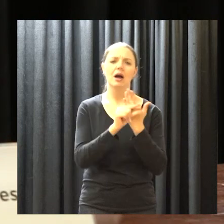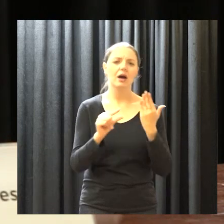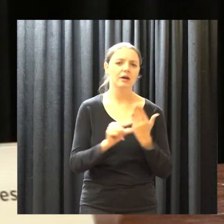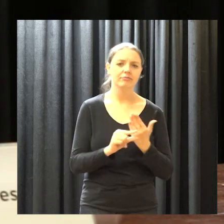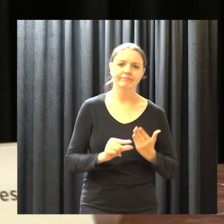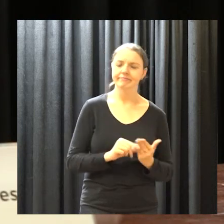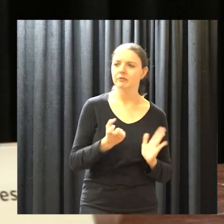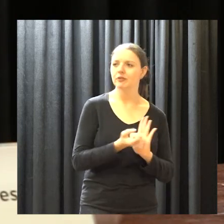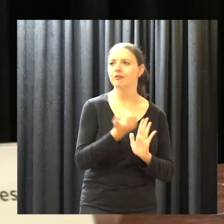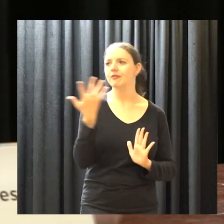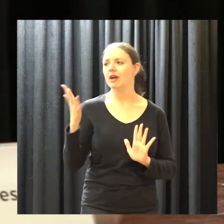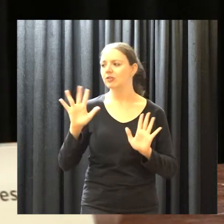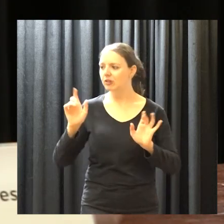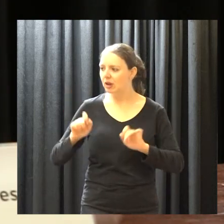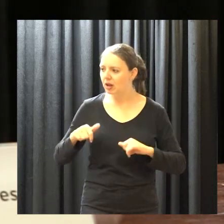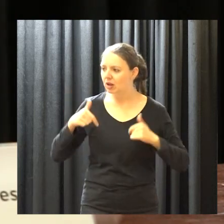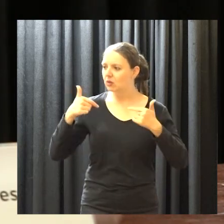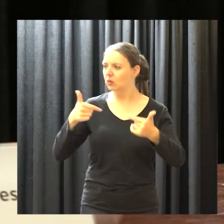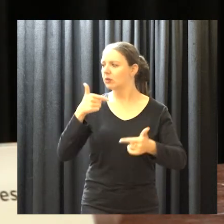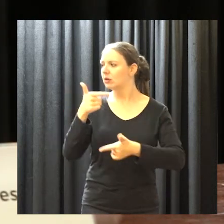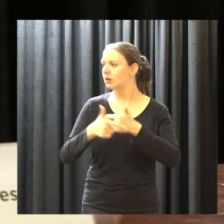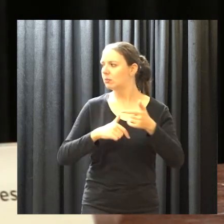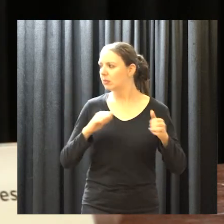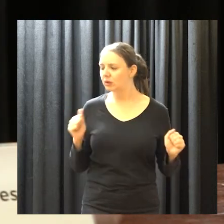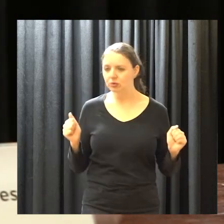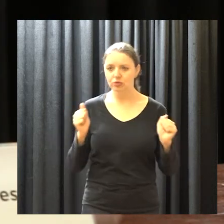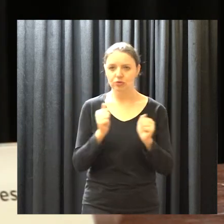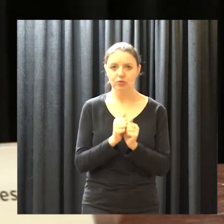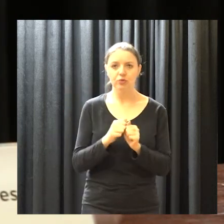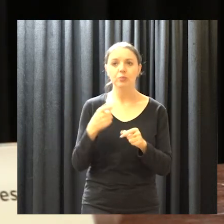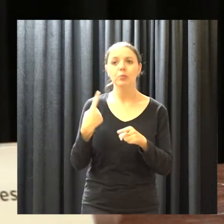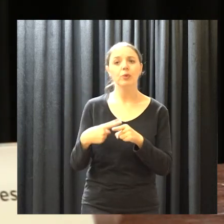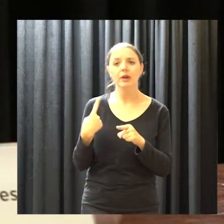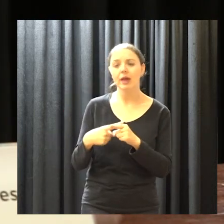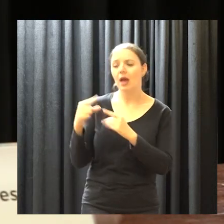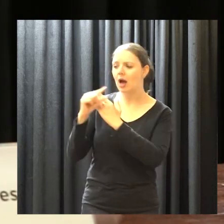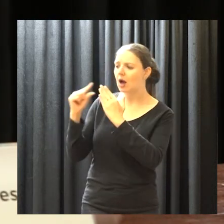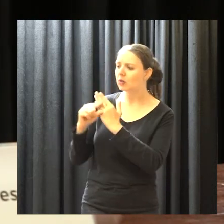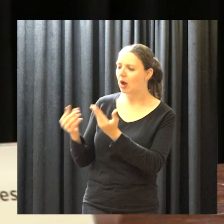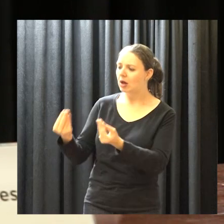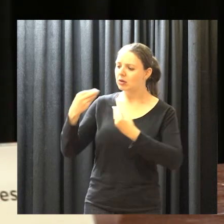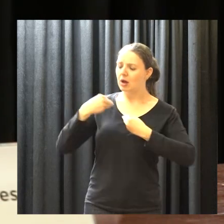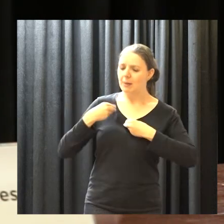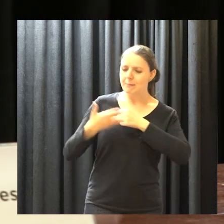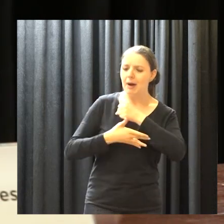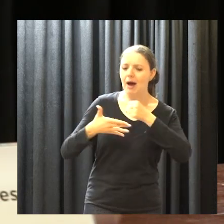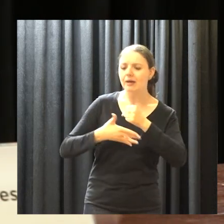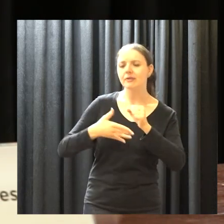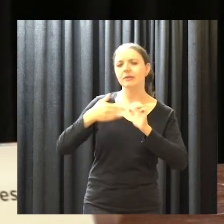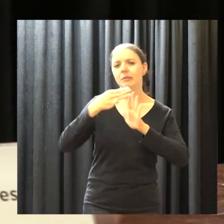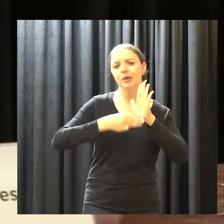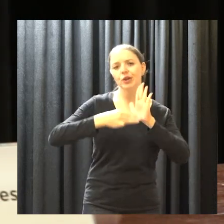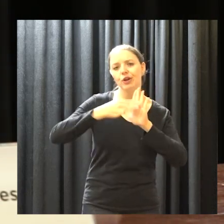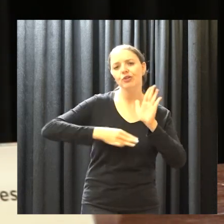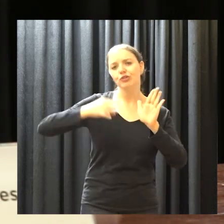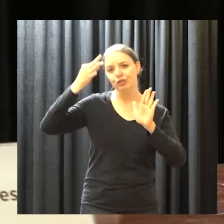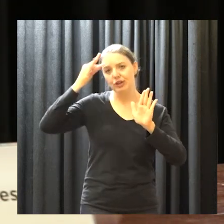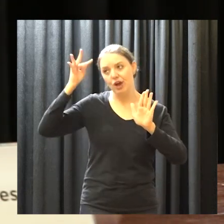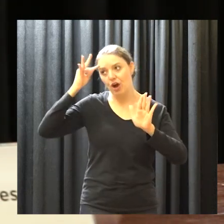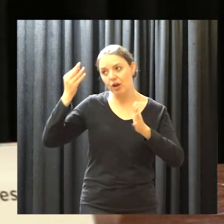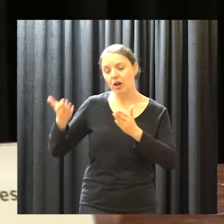e aliadas de luta que nos oferecem importantes subsídios teórico-metodológicos para